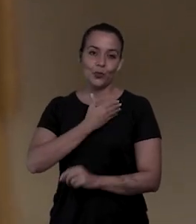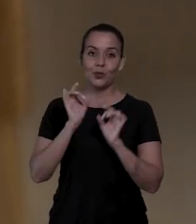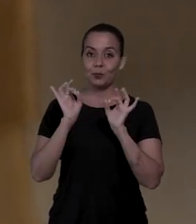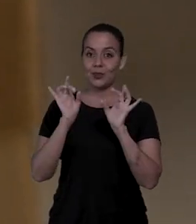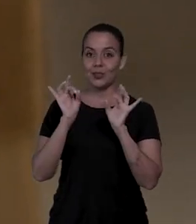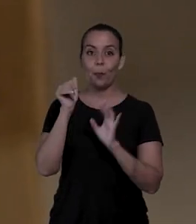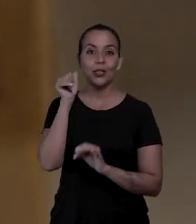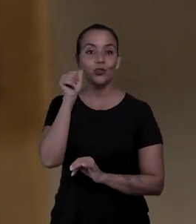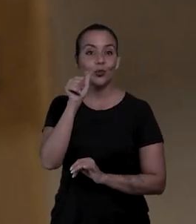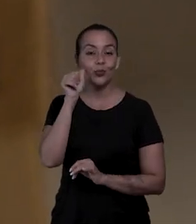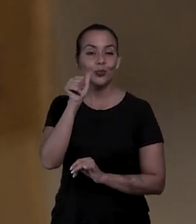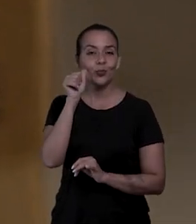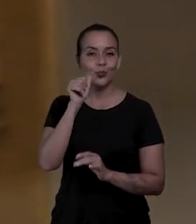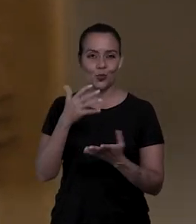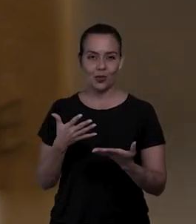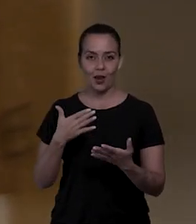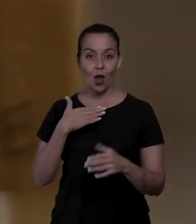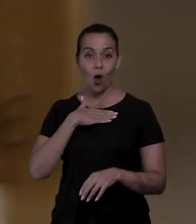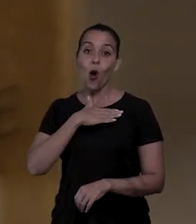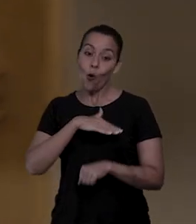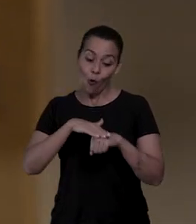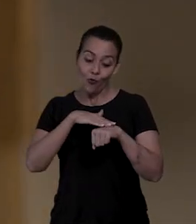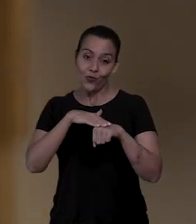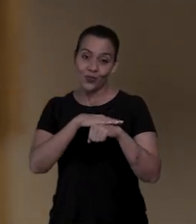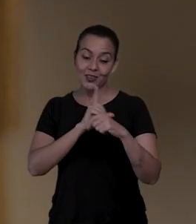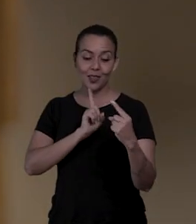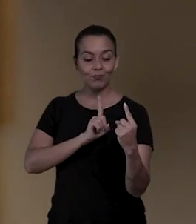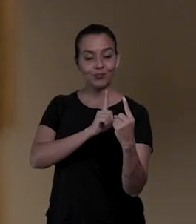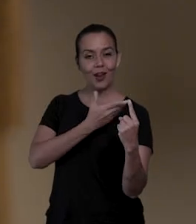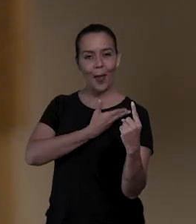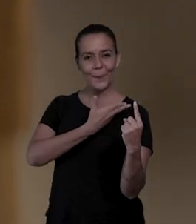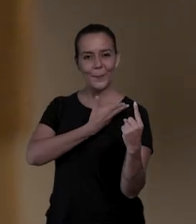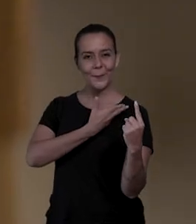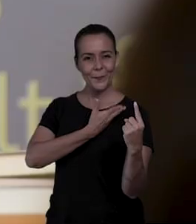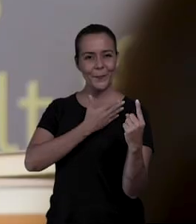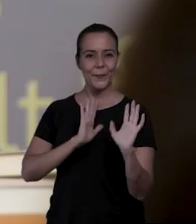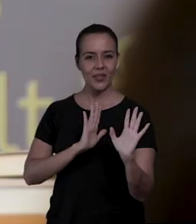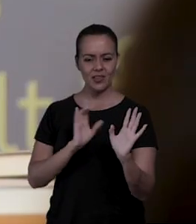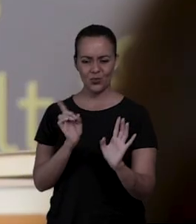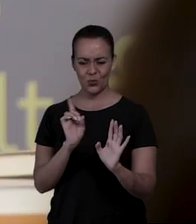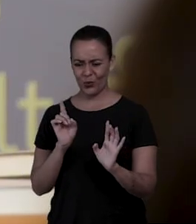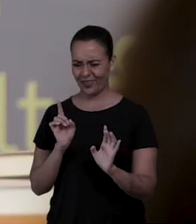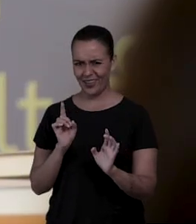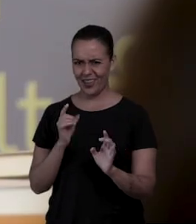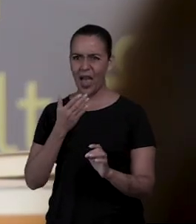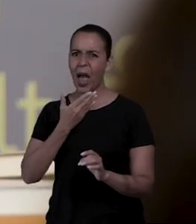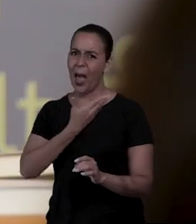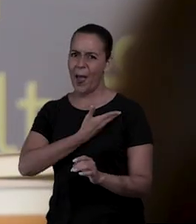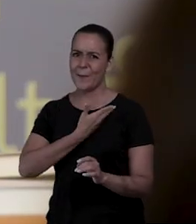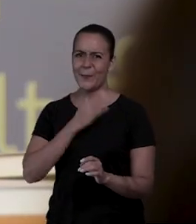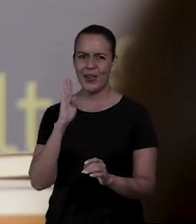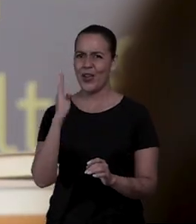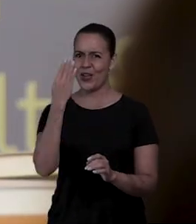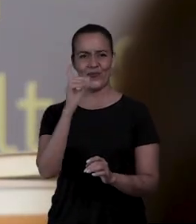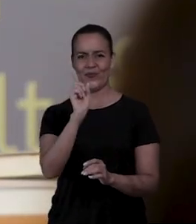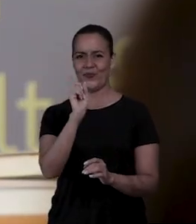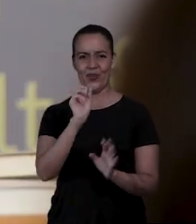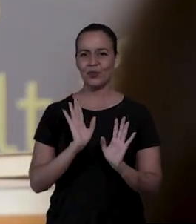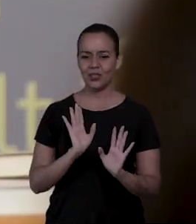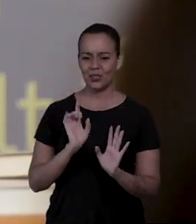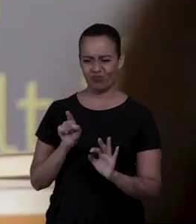para a mulher. Conversar com uma amiga de verdade, hein? Não aquela que fala, se engordou?